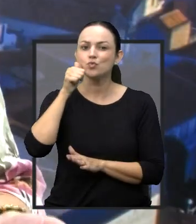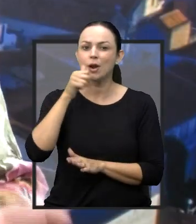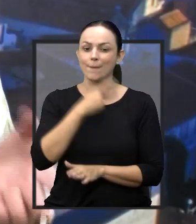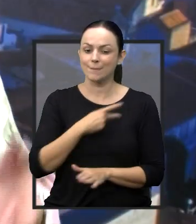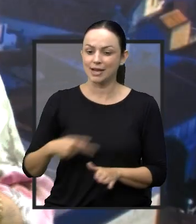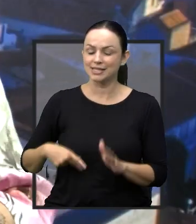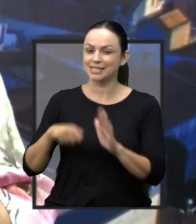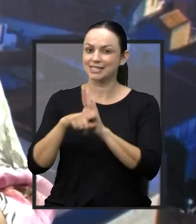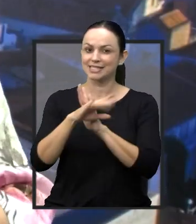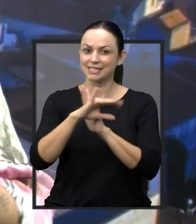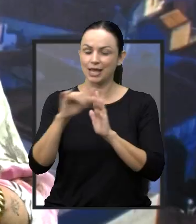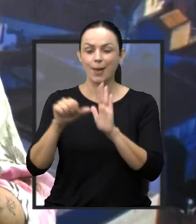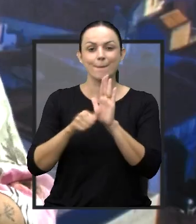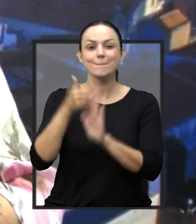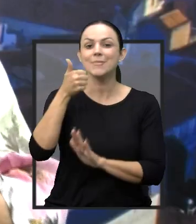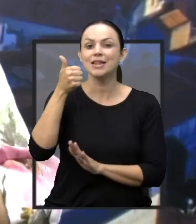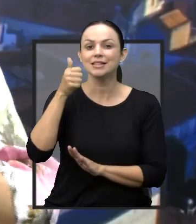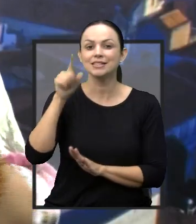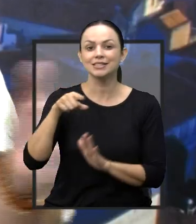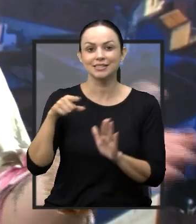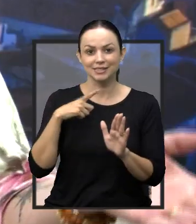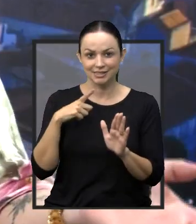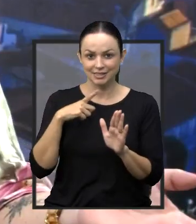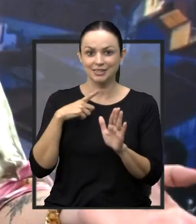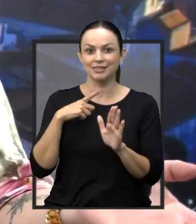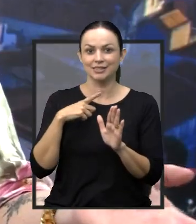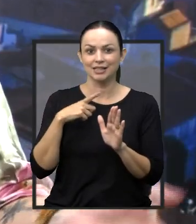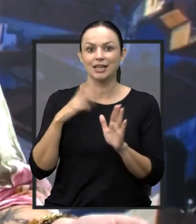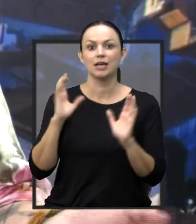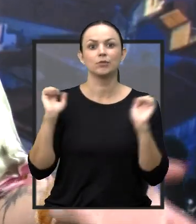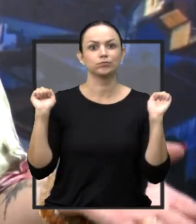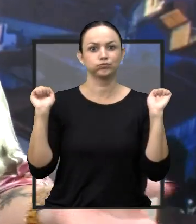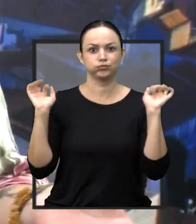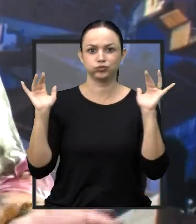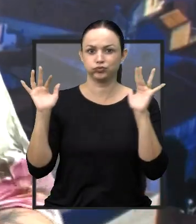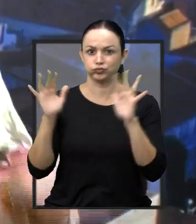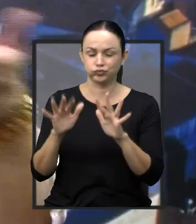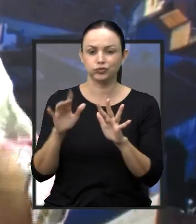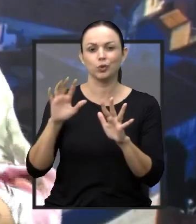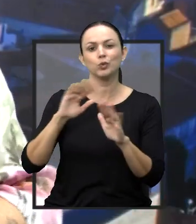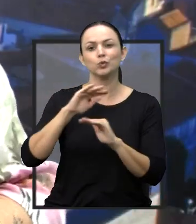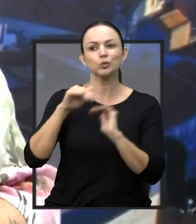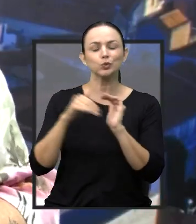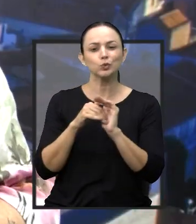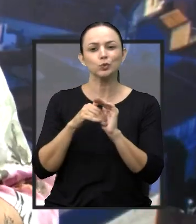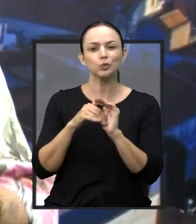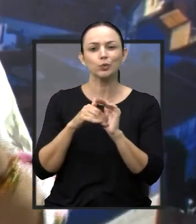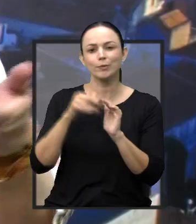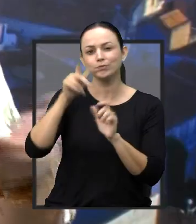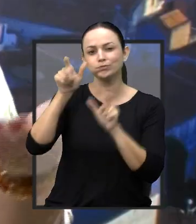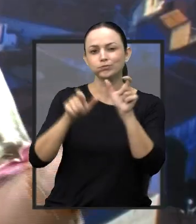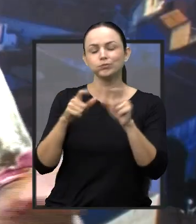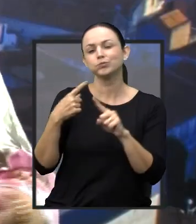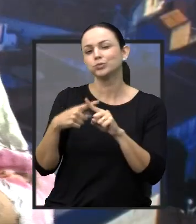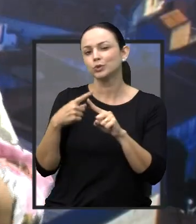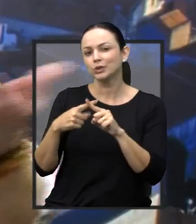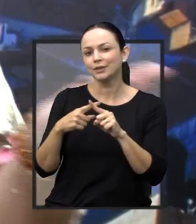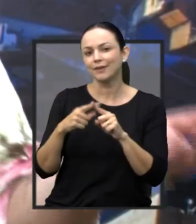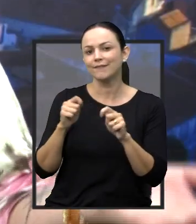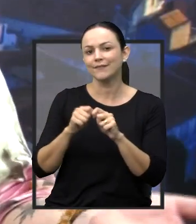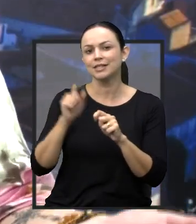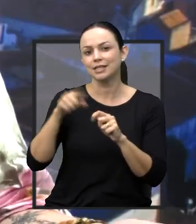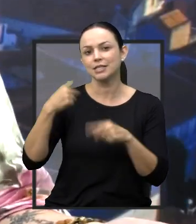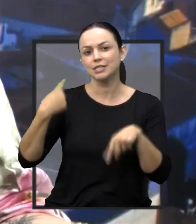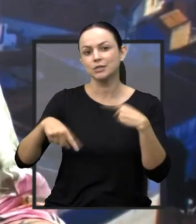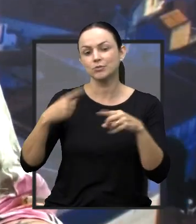preside uma SEI e é a primeira vez que nós temos uma SEI com a casa praticamente toda participando. E por que nós fizemos isso? Porque é uma forma de